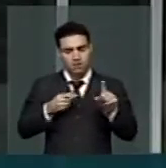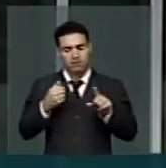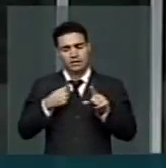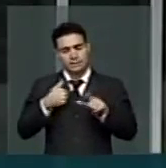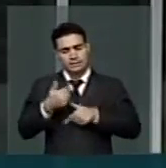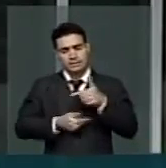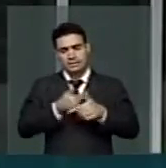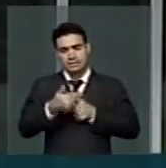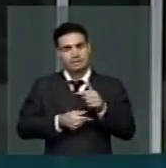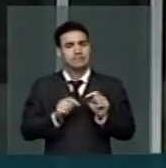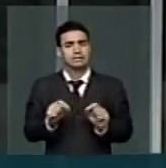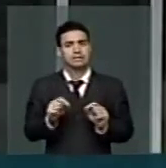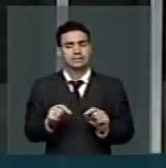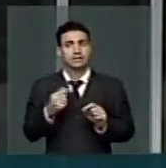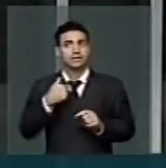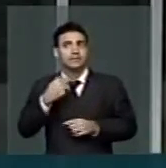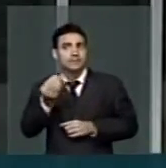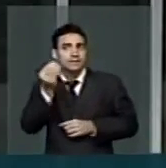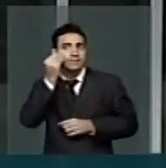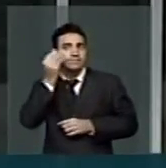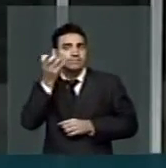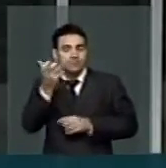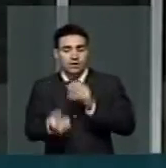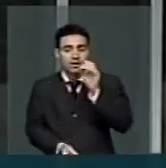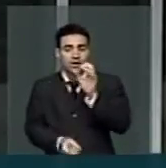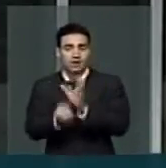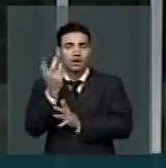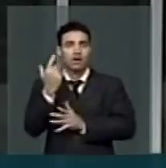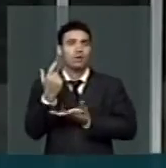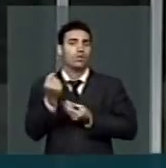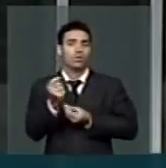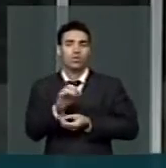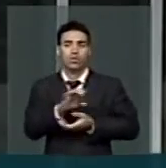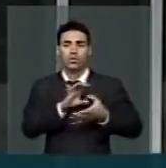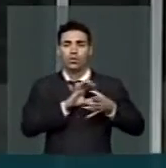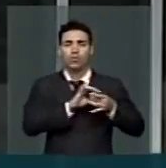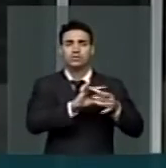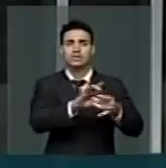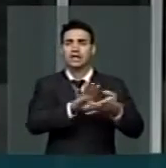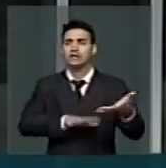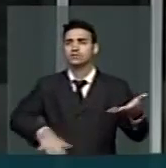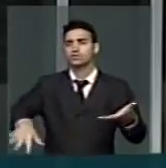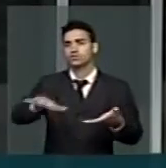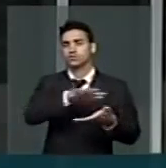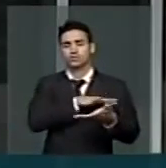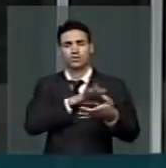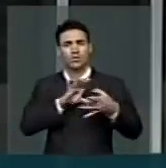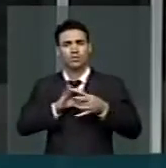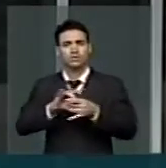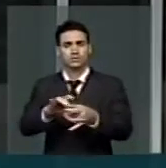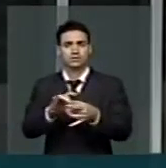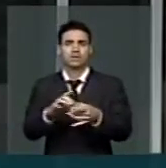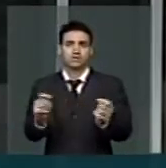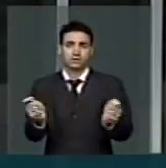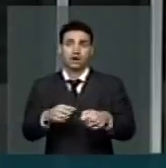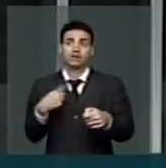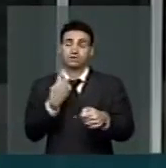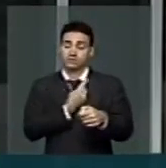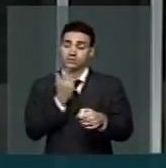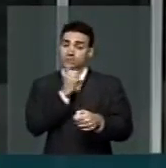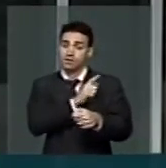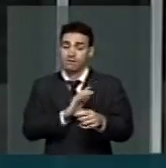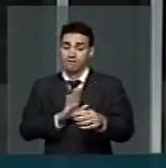trabalho de tentar criar um ambiente onde nós possamos votar uma